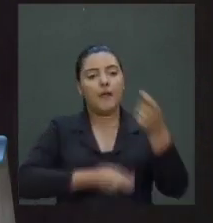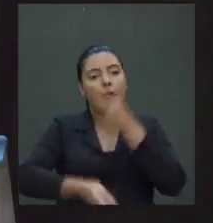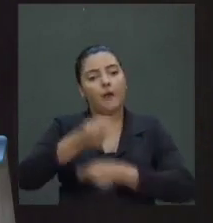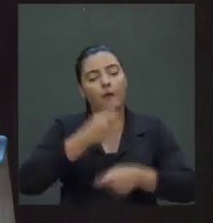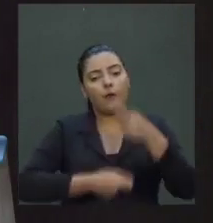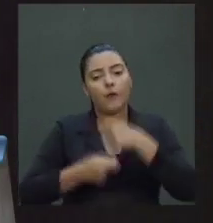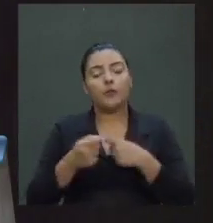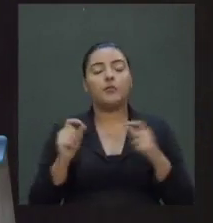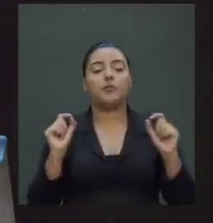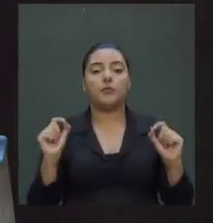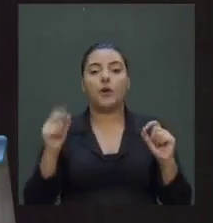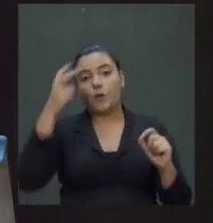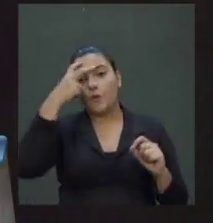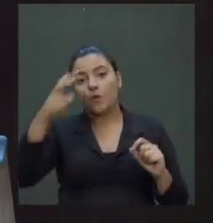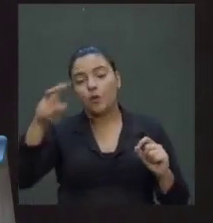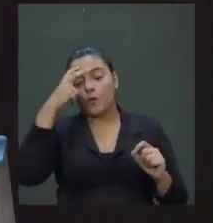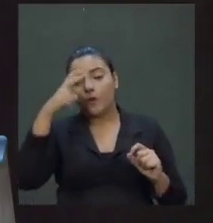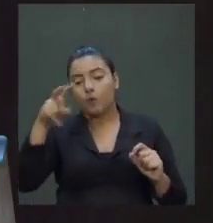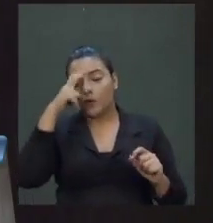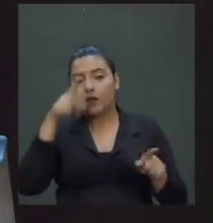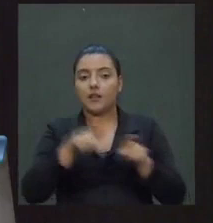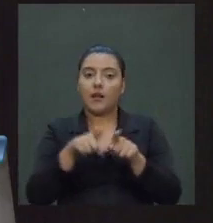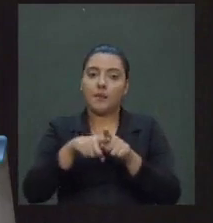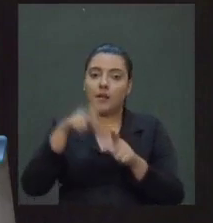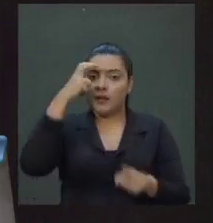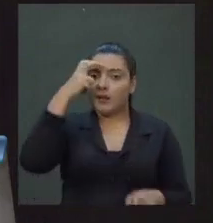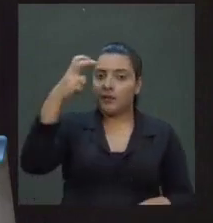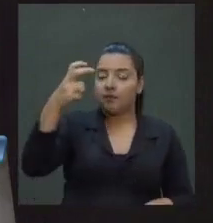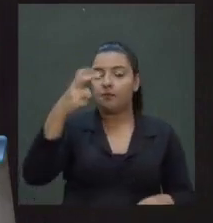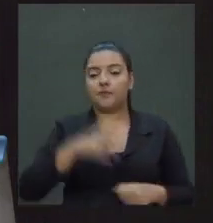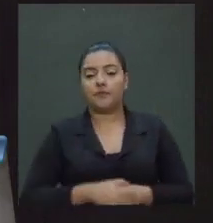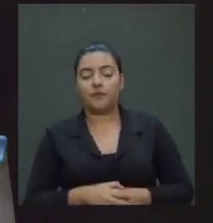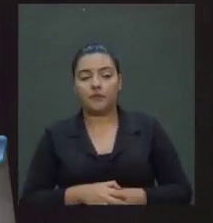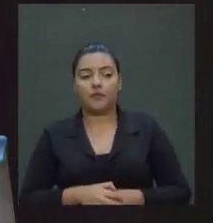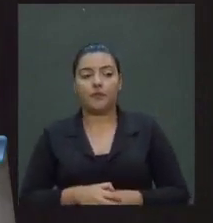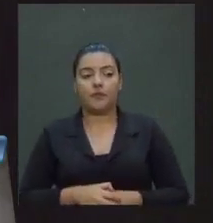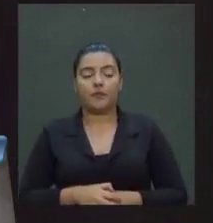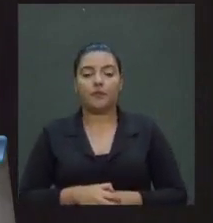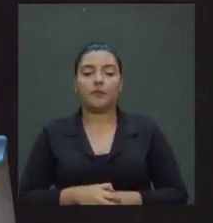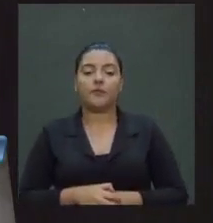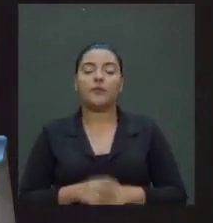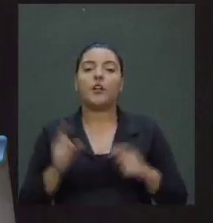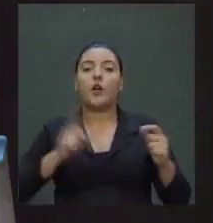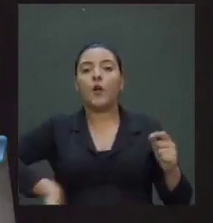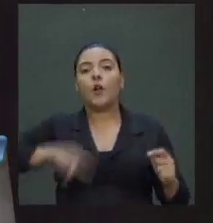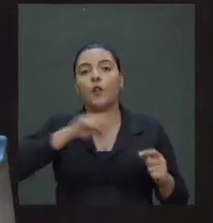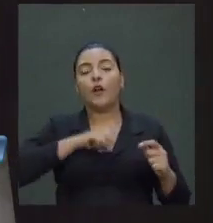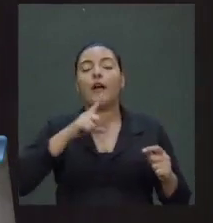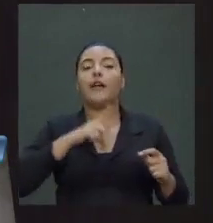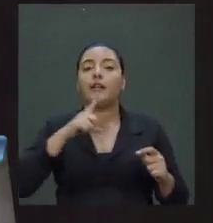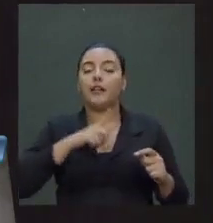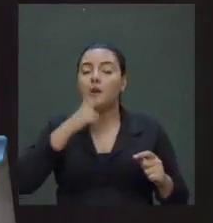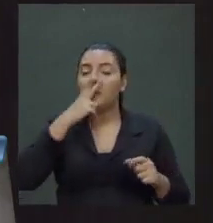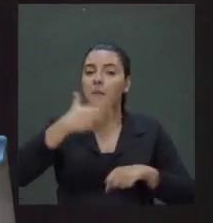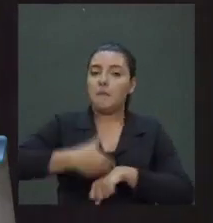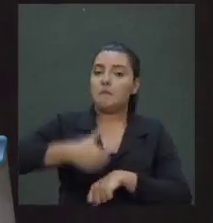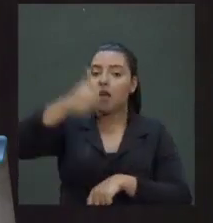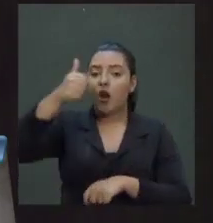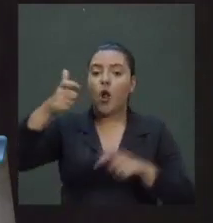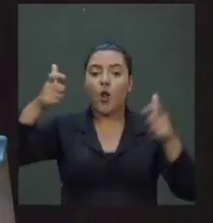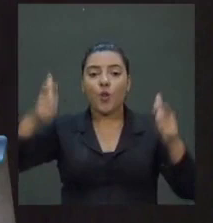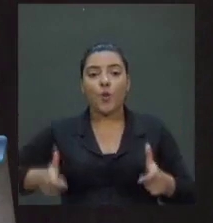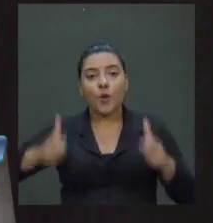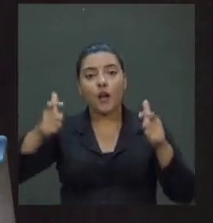economia da cultura e da inteligência, ao invés de pugnar pelo fato de nós aqui estarmos na melhor